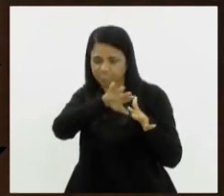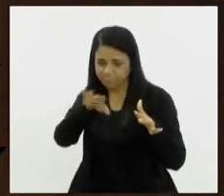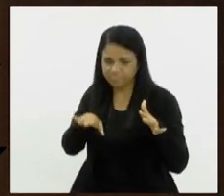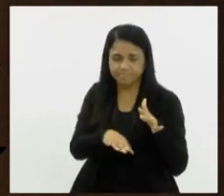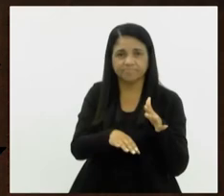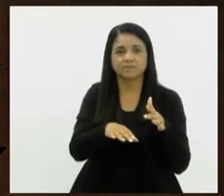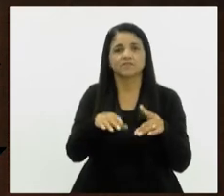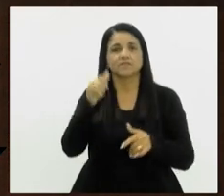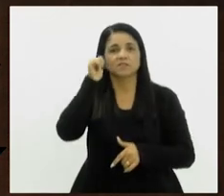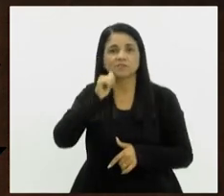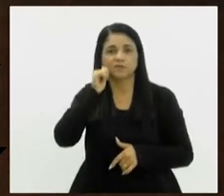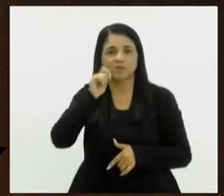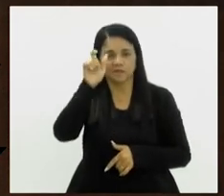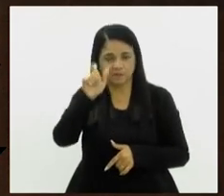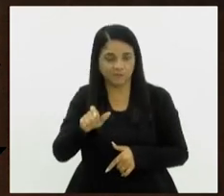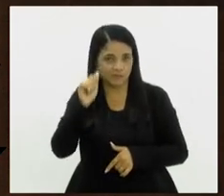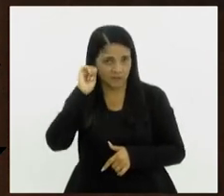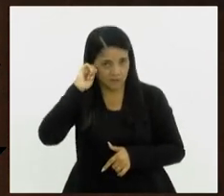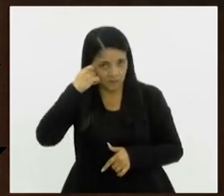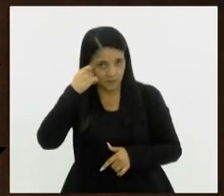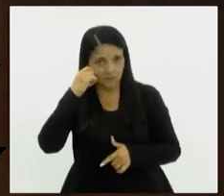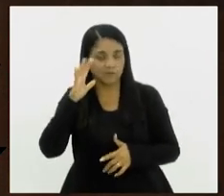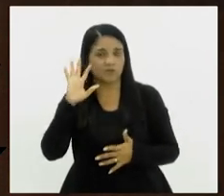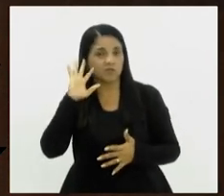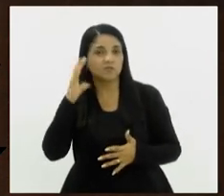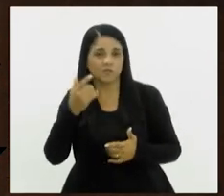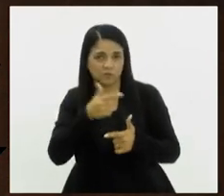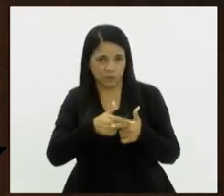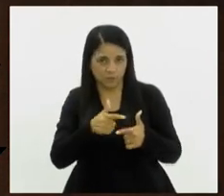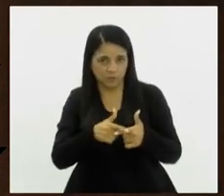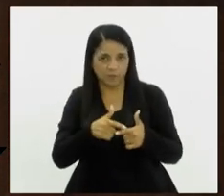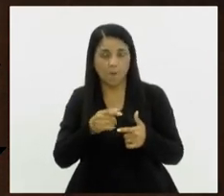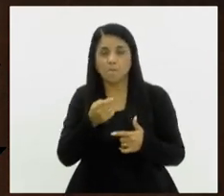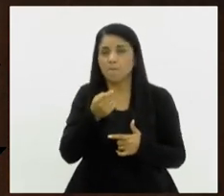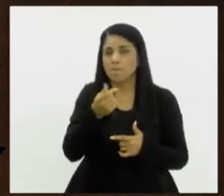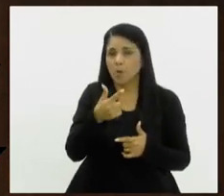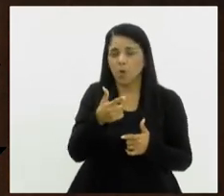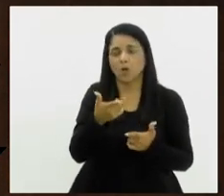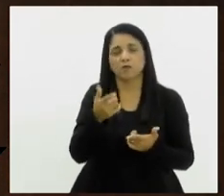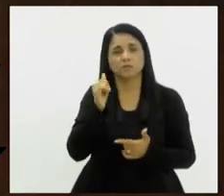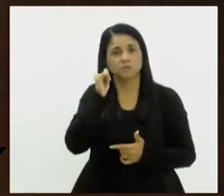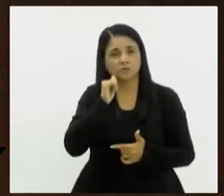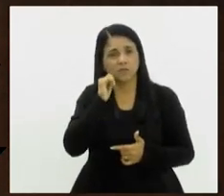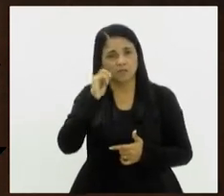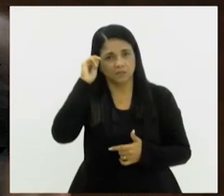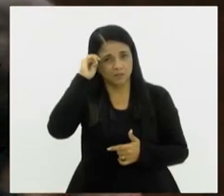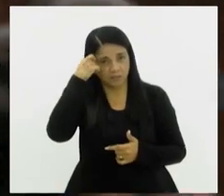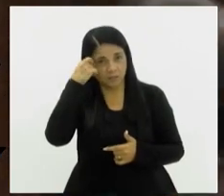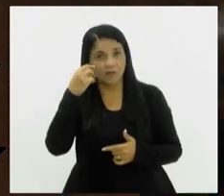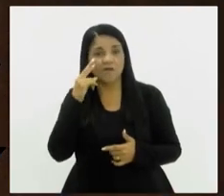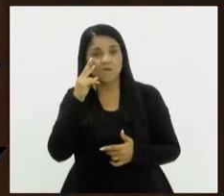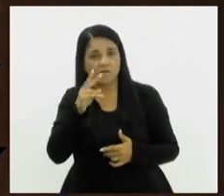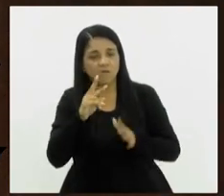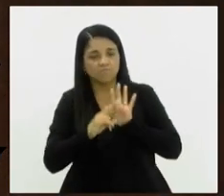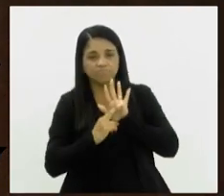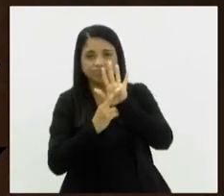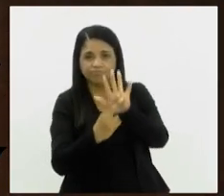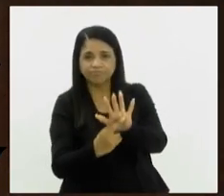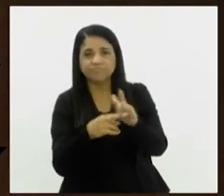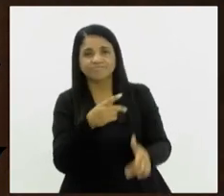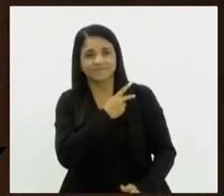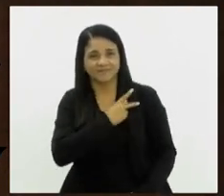muito feliz porque somos muito poucas mulheres negras, né, Tia Ju? Fico feliz por vê-la presidindo como uma